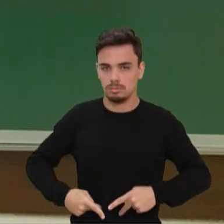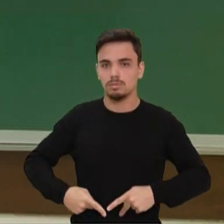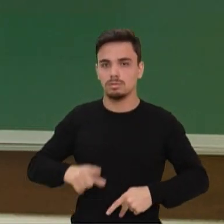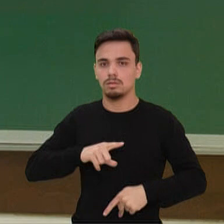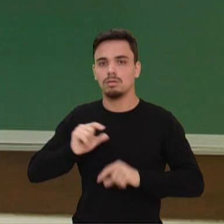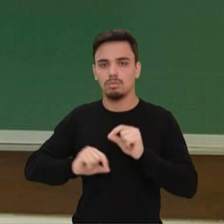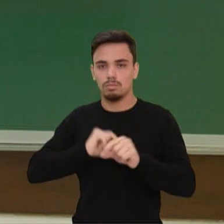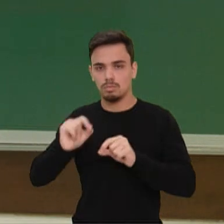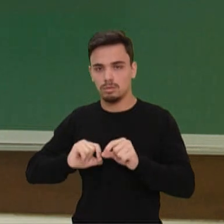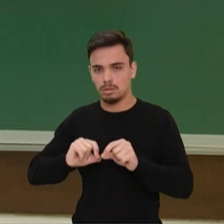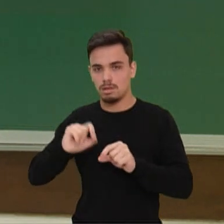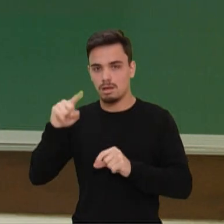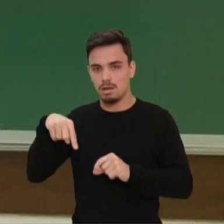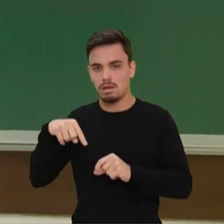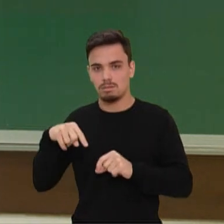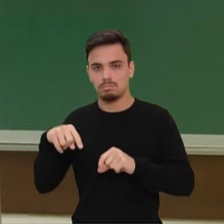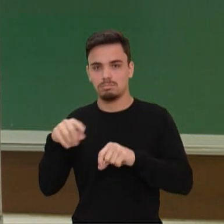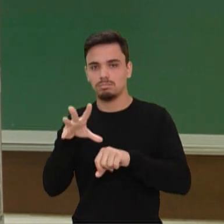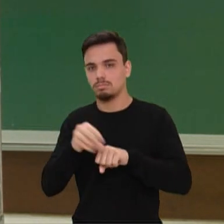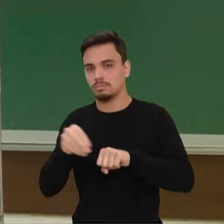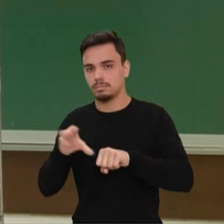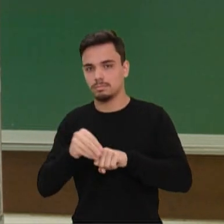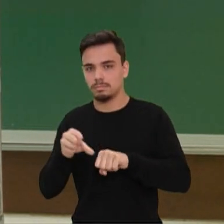ferramenta diferente que é o conhecimento.